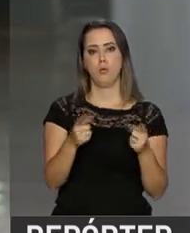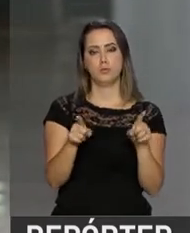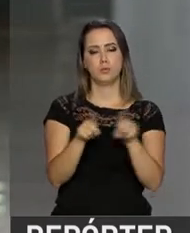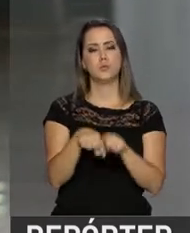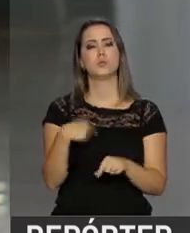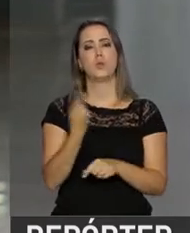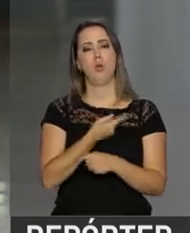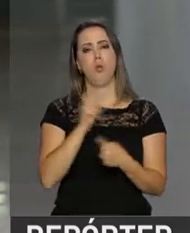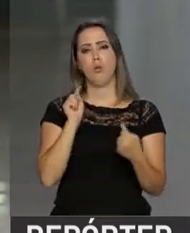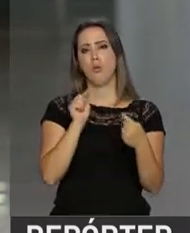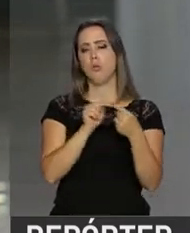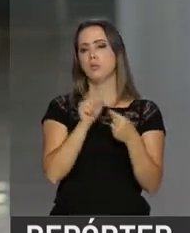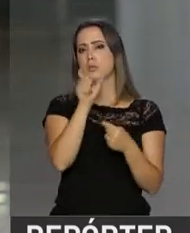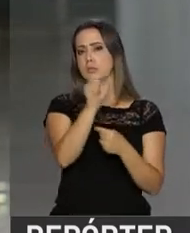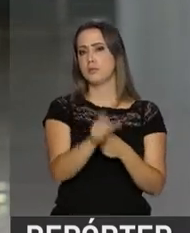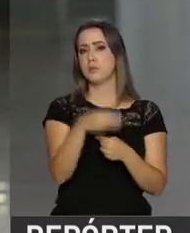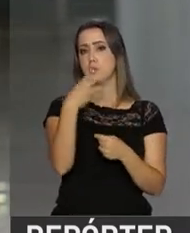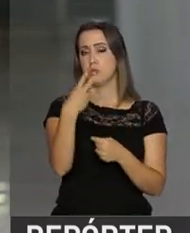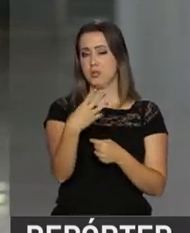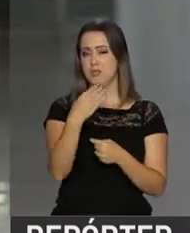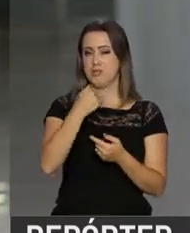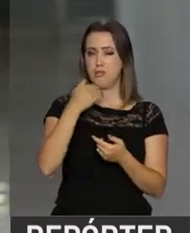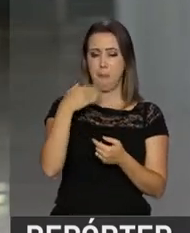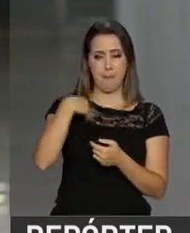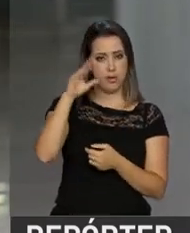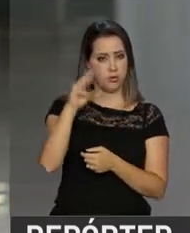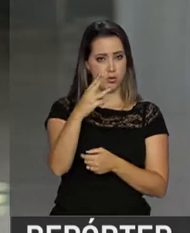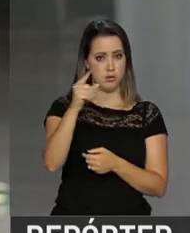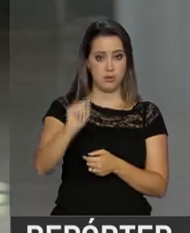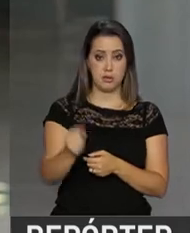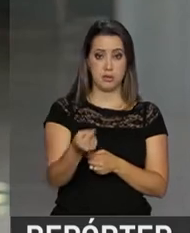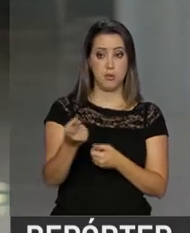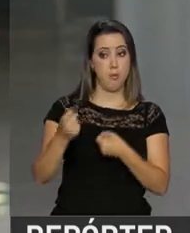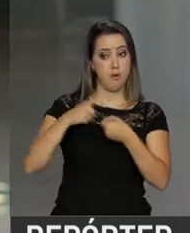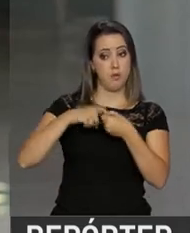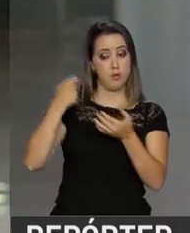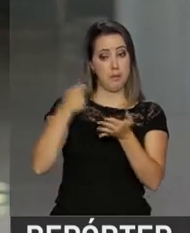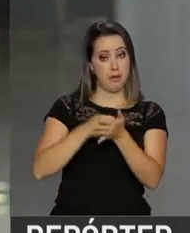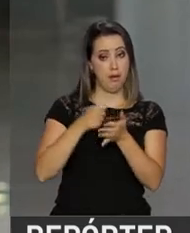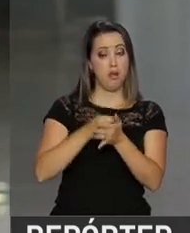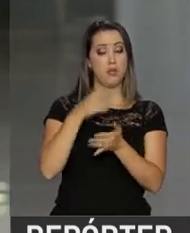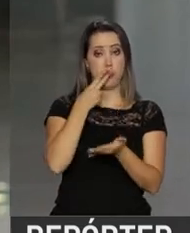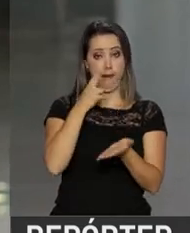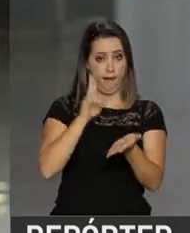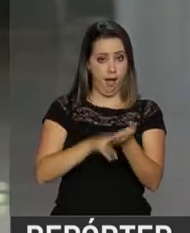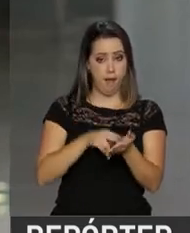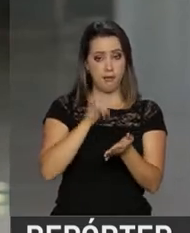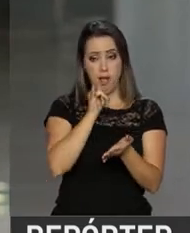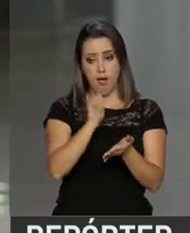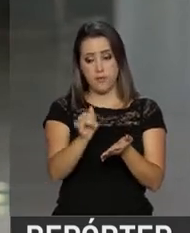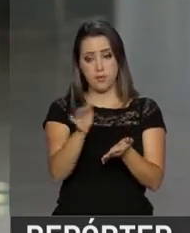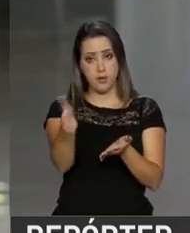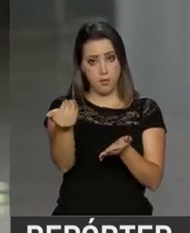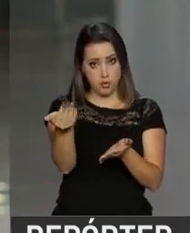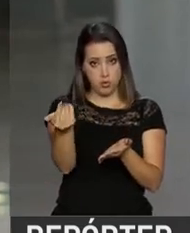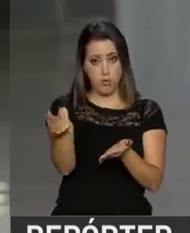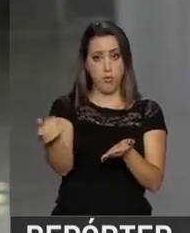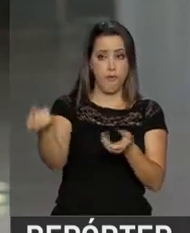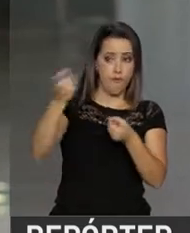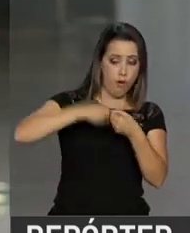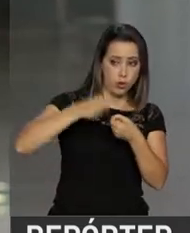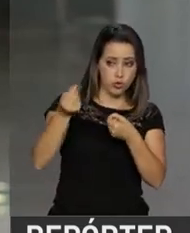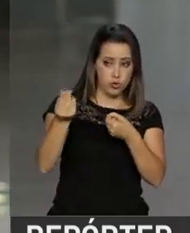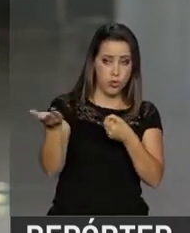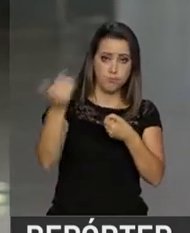essas mil pra solicitar a devolução desses recursos já mandamos cartas estamos cobrando administrativamente